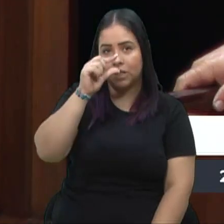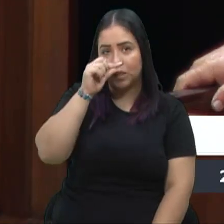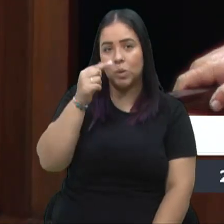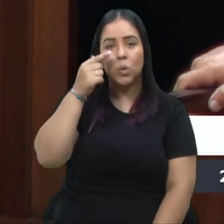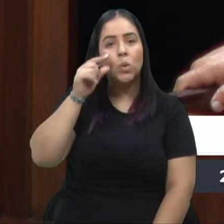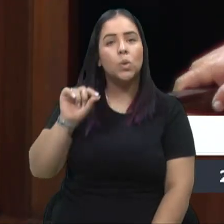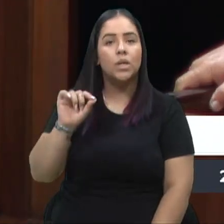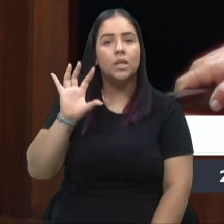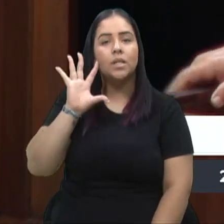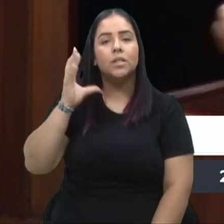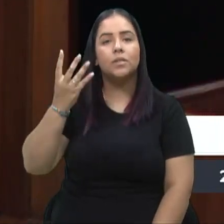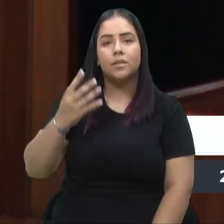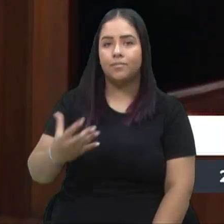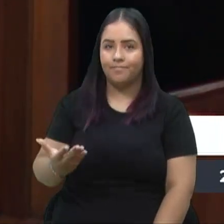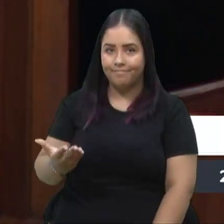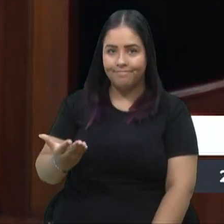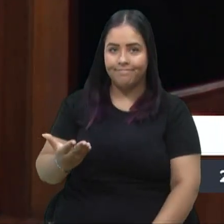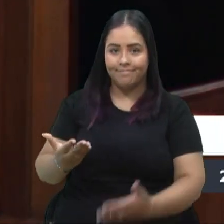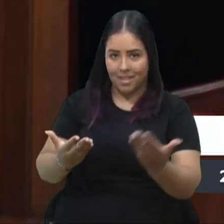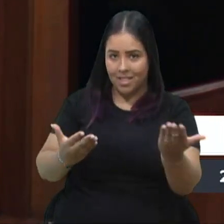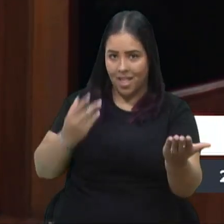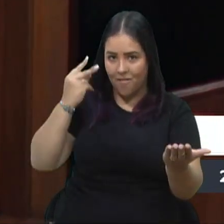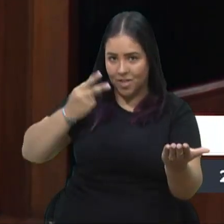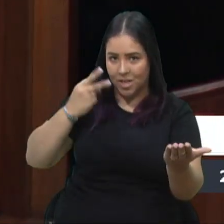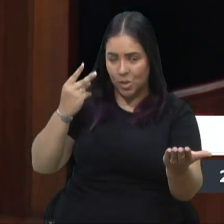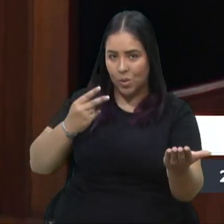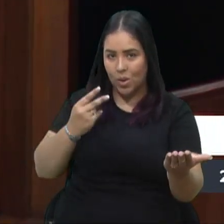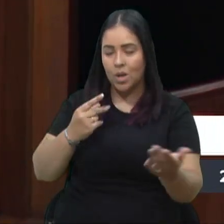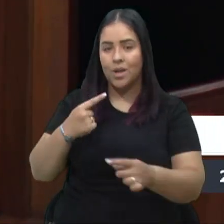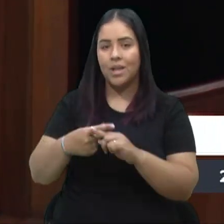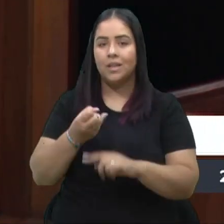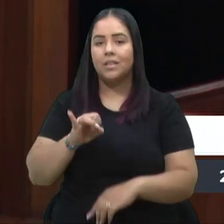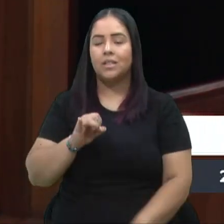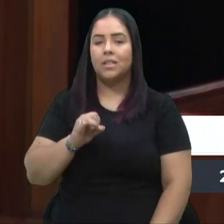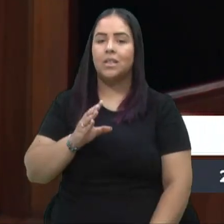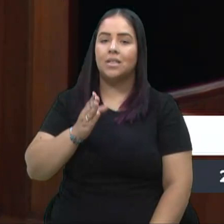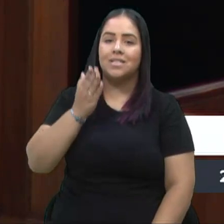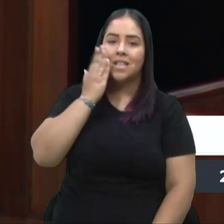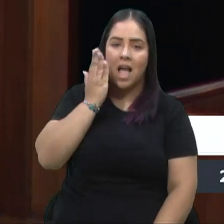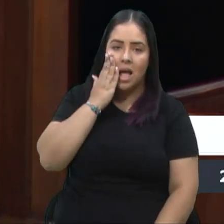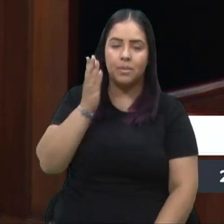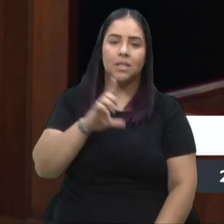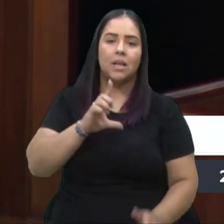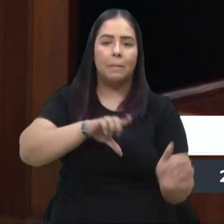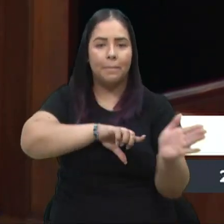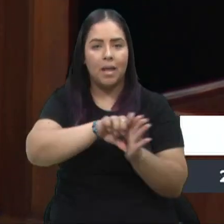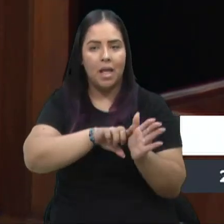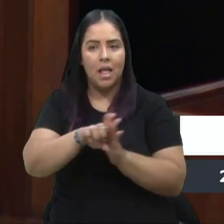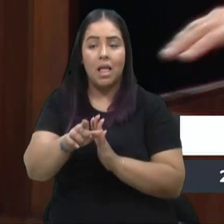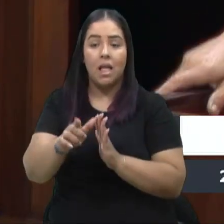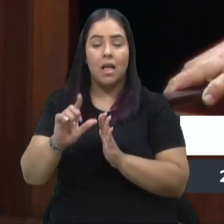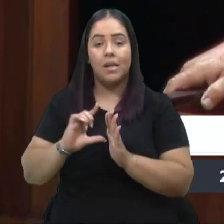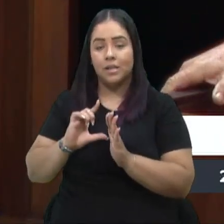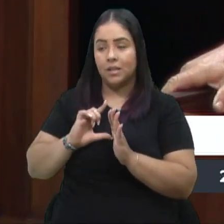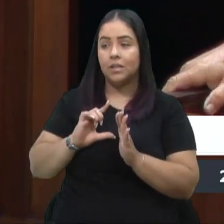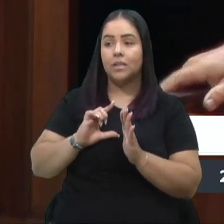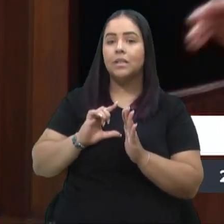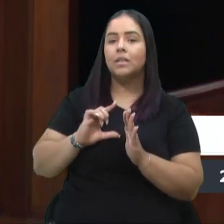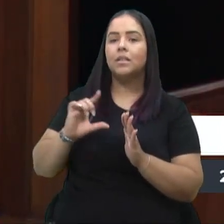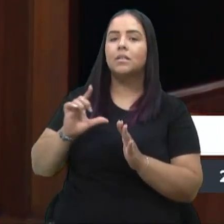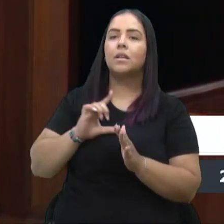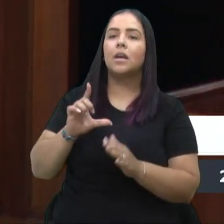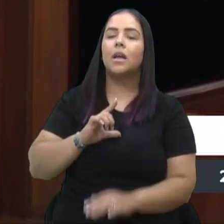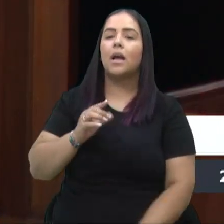sido atendida né Vereador Sandro tendo esse conhecimento esse levantamento antes de ir a rede no momento que passou a rede